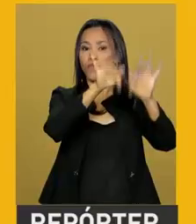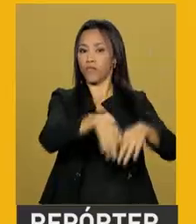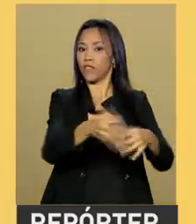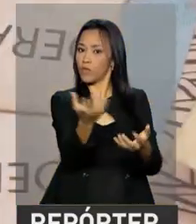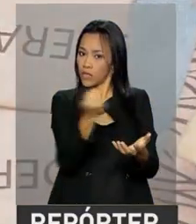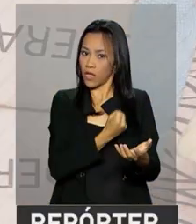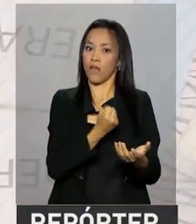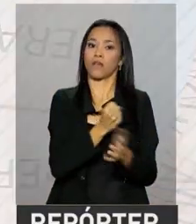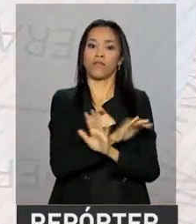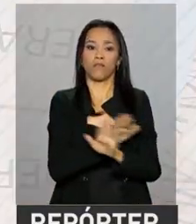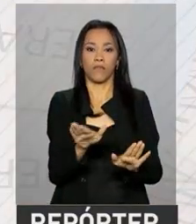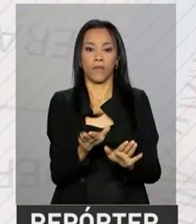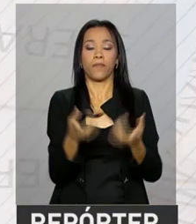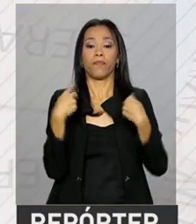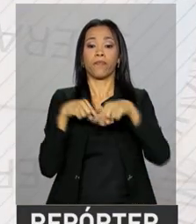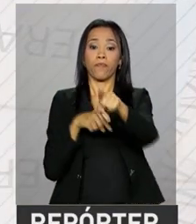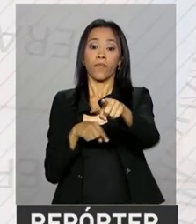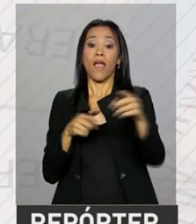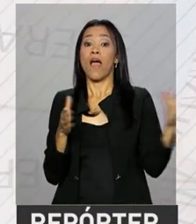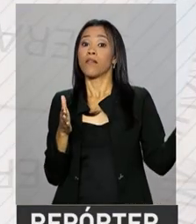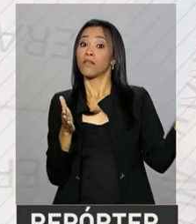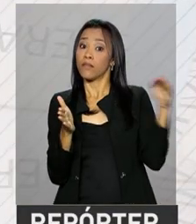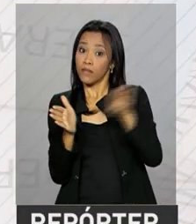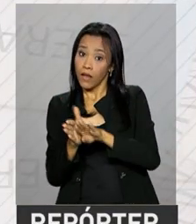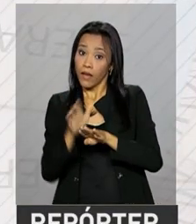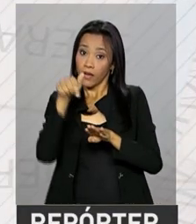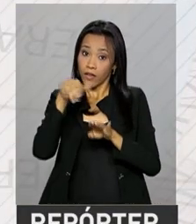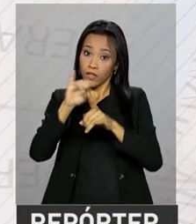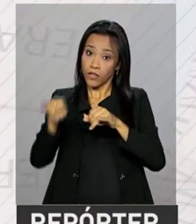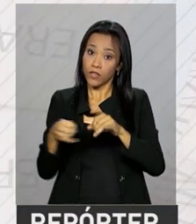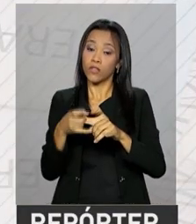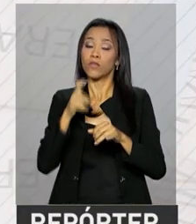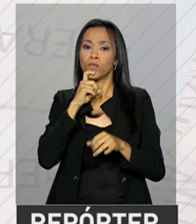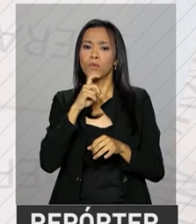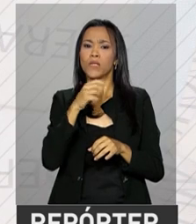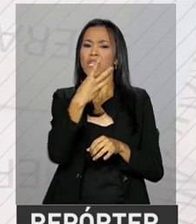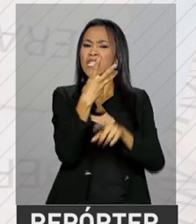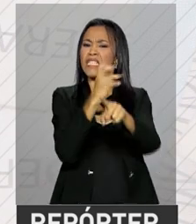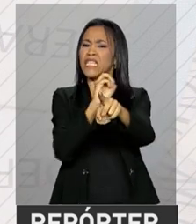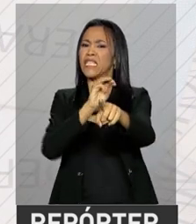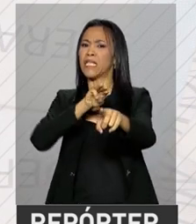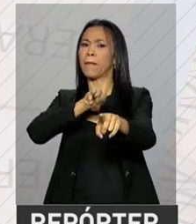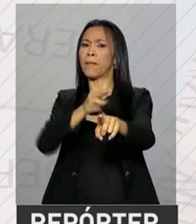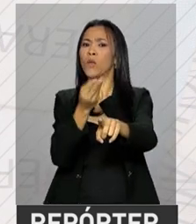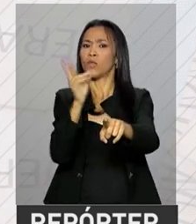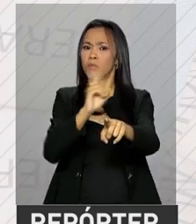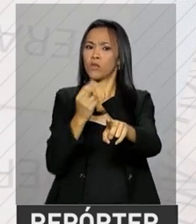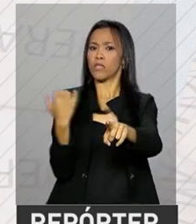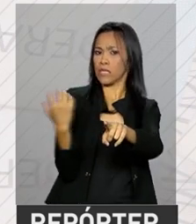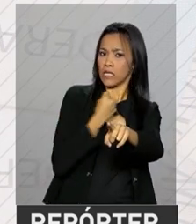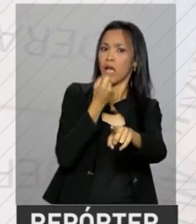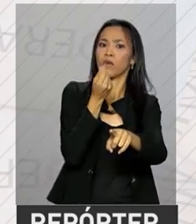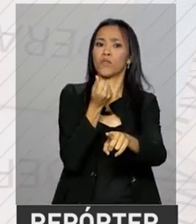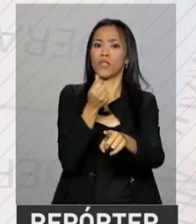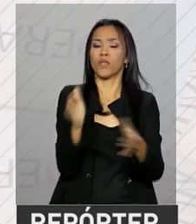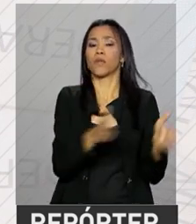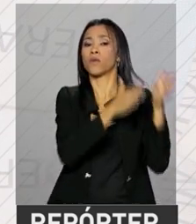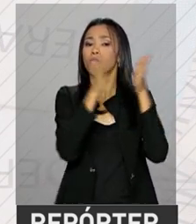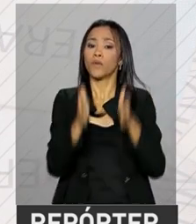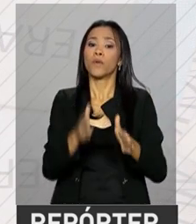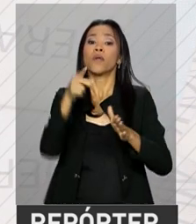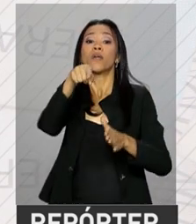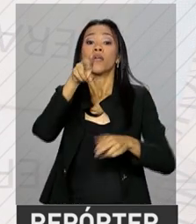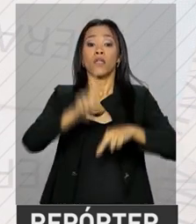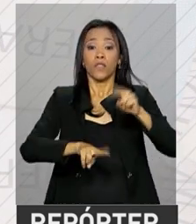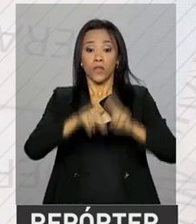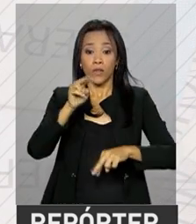saques. Até lá, a estimativa é que mais do que 30 milhões de pessoas saquem o dinheiro. Em junho vai ter